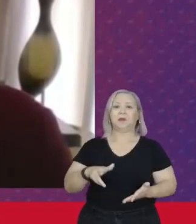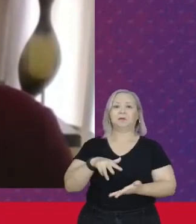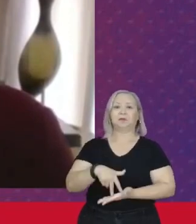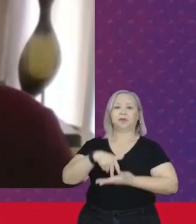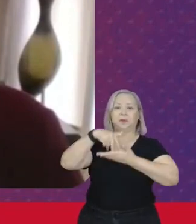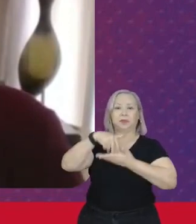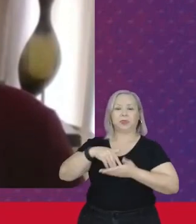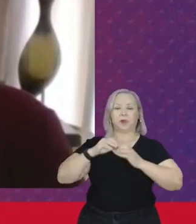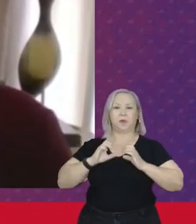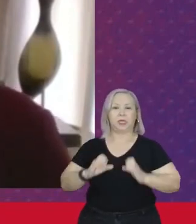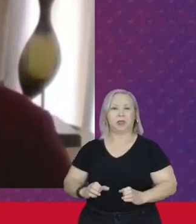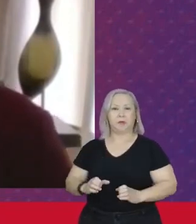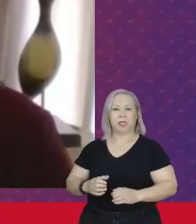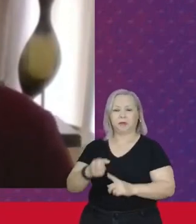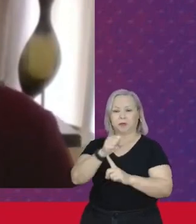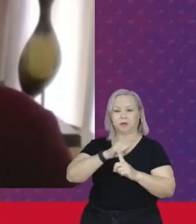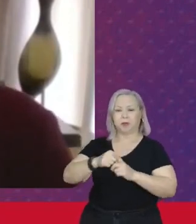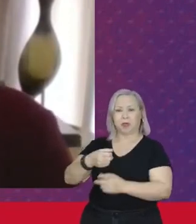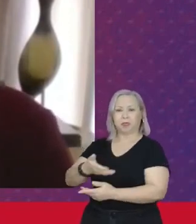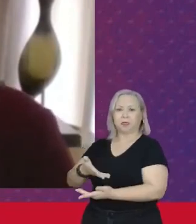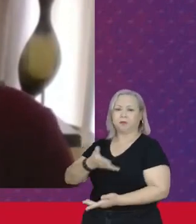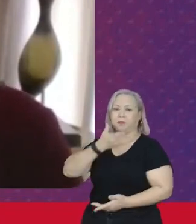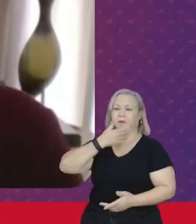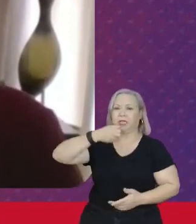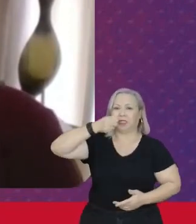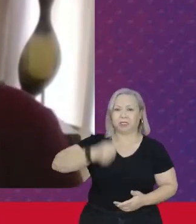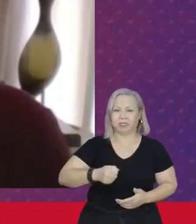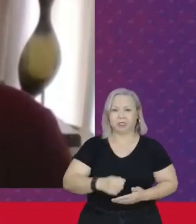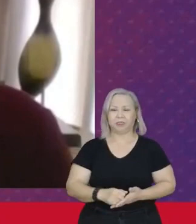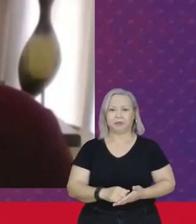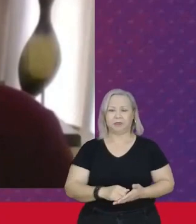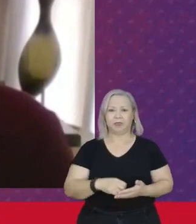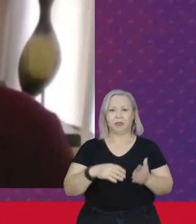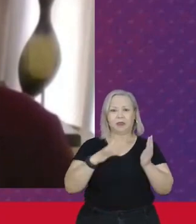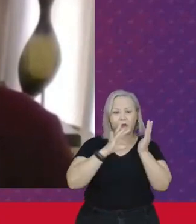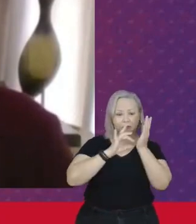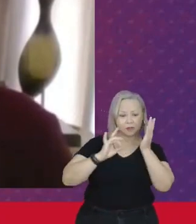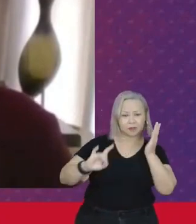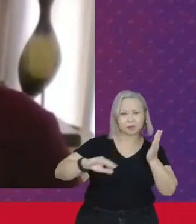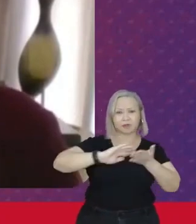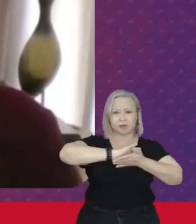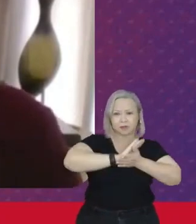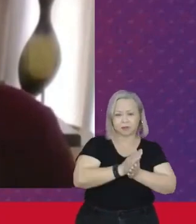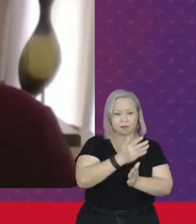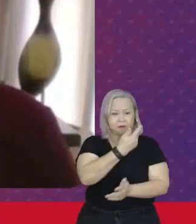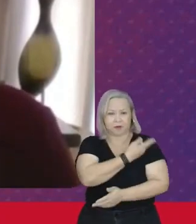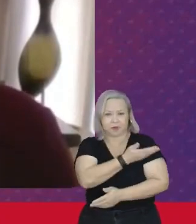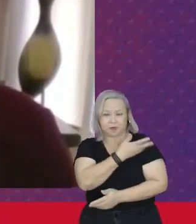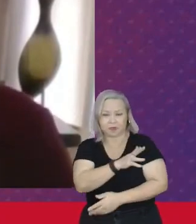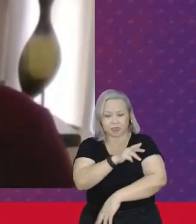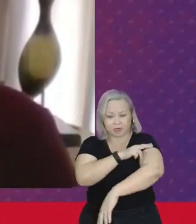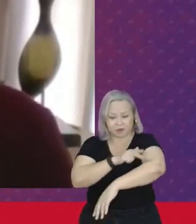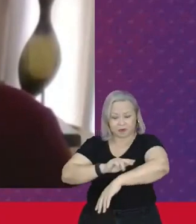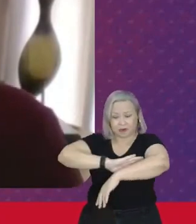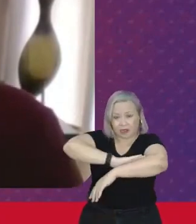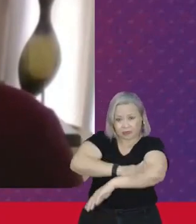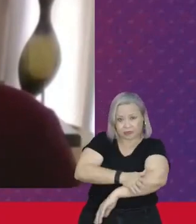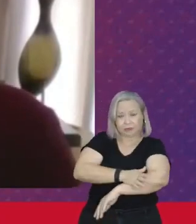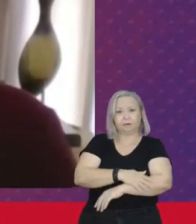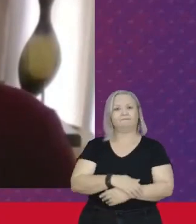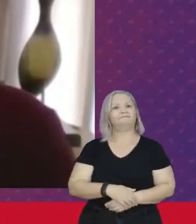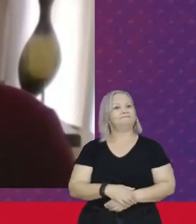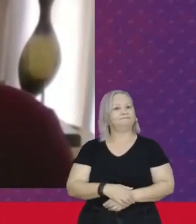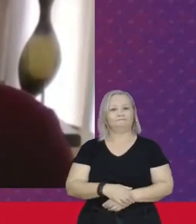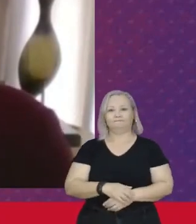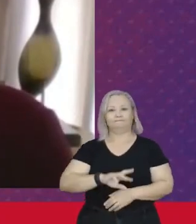sociedade machista, de uma sociedade homofóbica, de uma sociedade racista, não. E